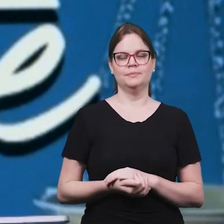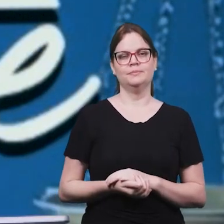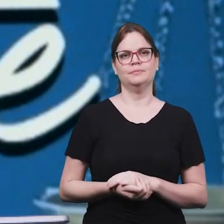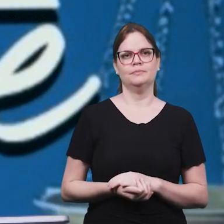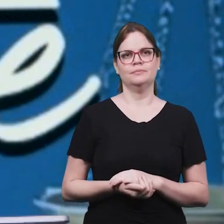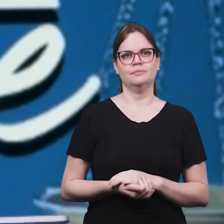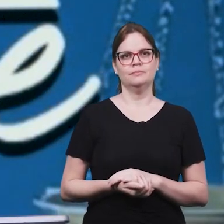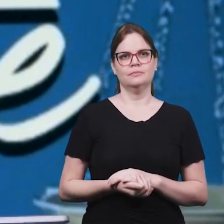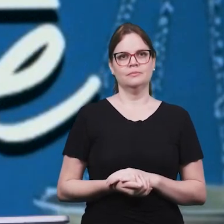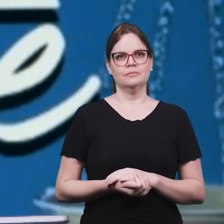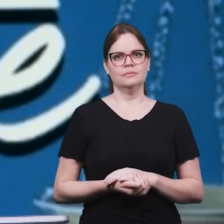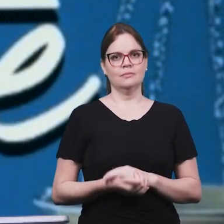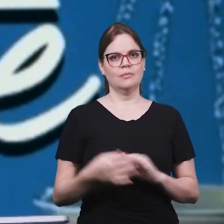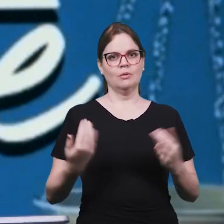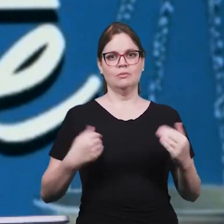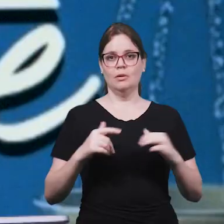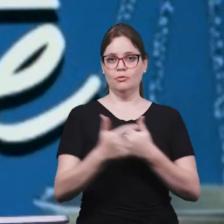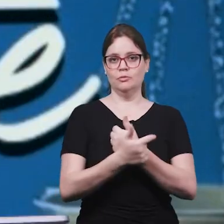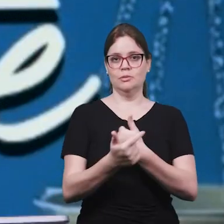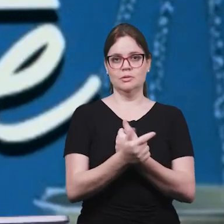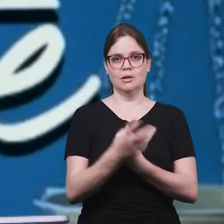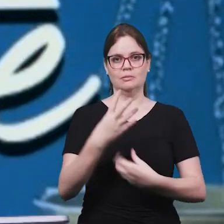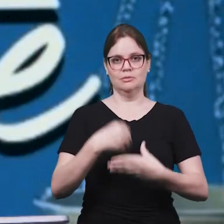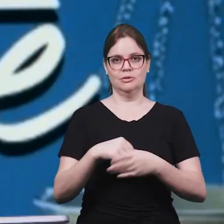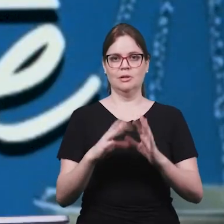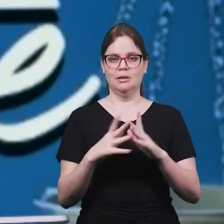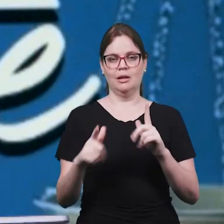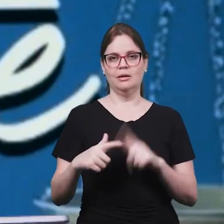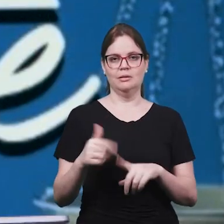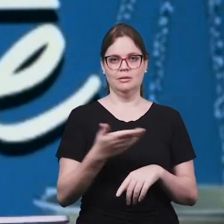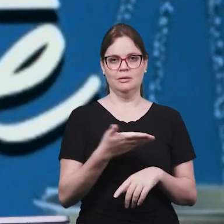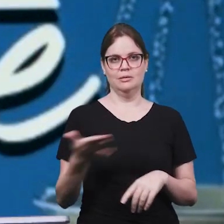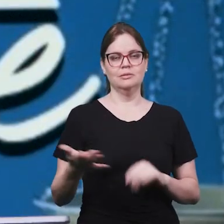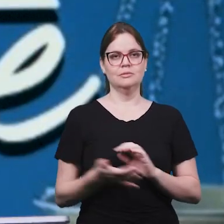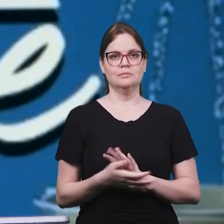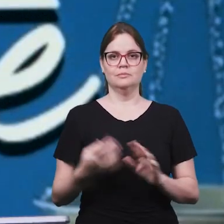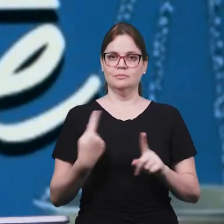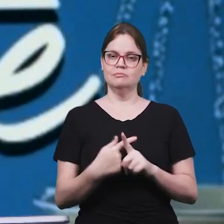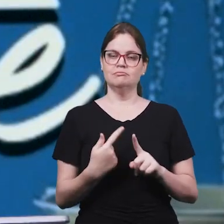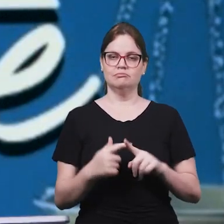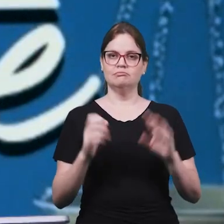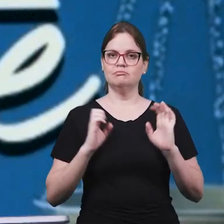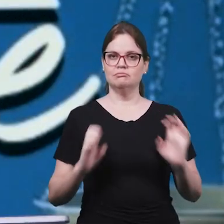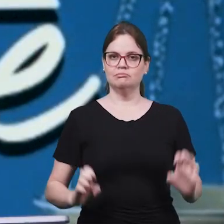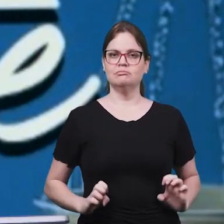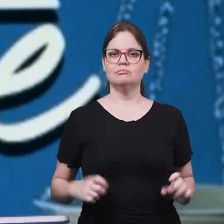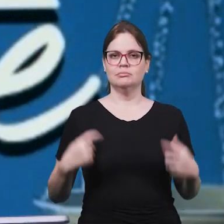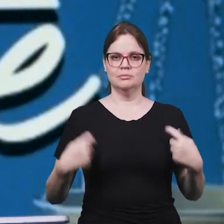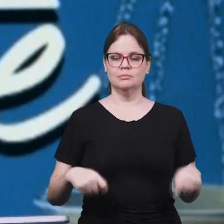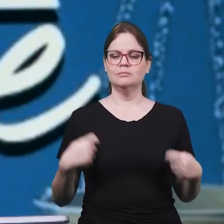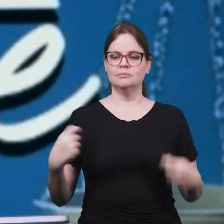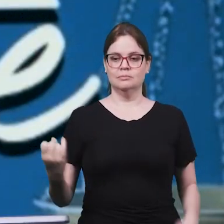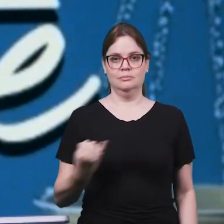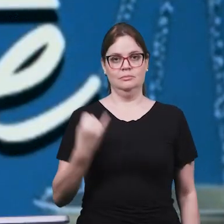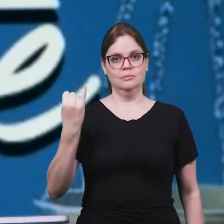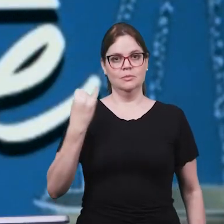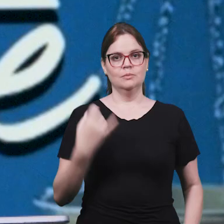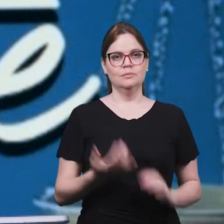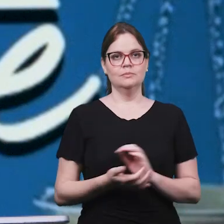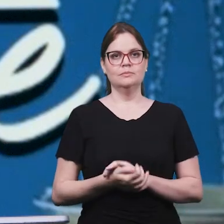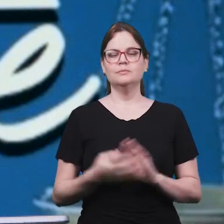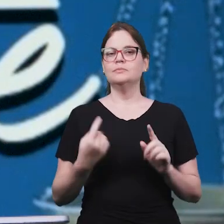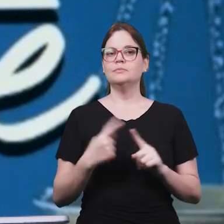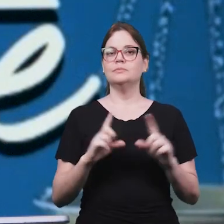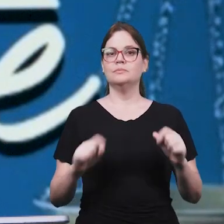a um segmento da igreja, um segmento de crentes, né? Cuja ética é muito observada na igreja, que é